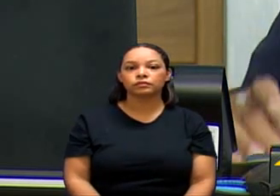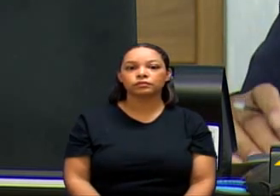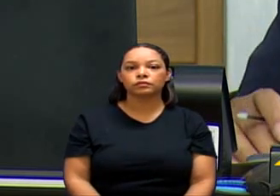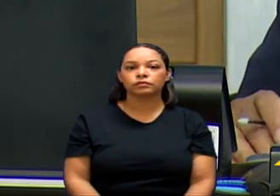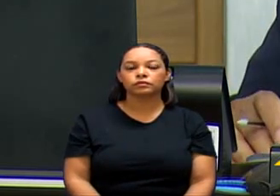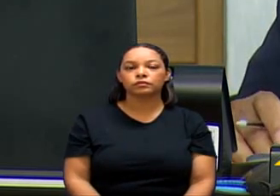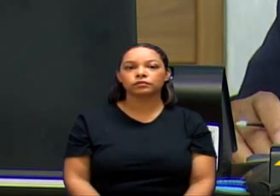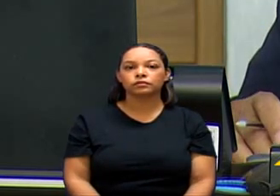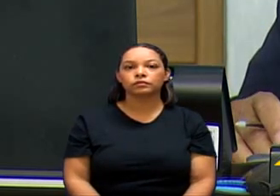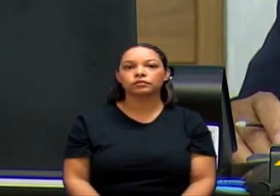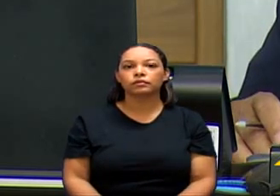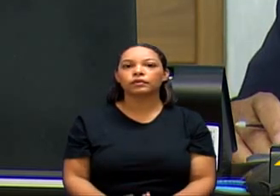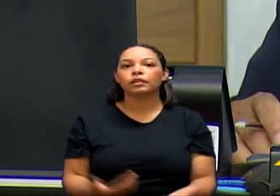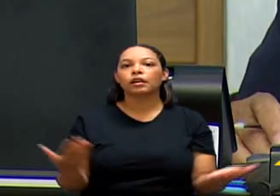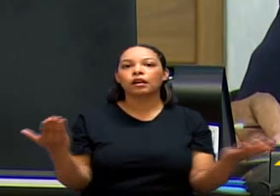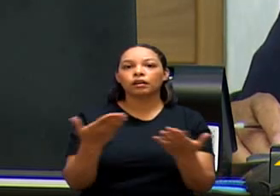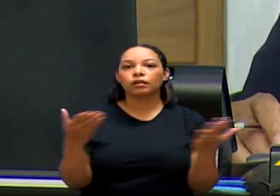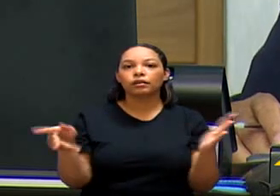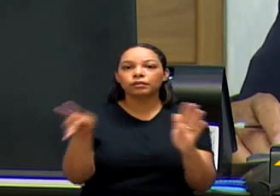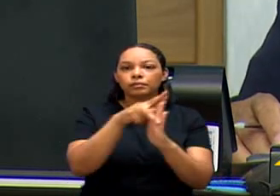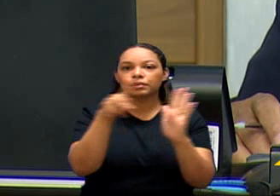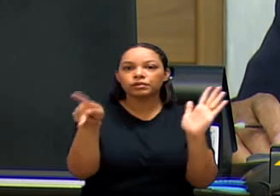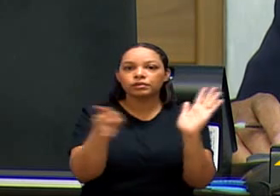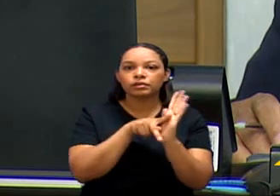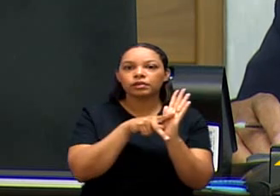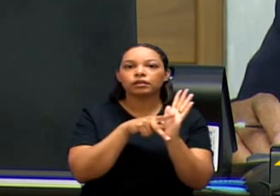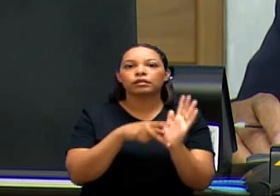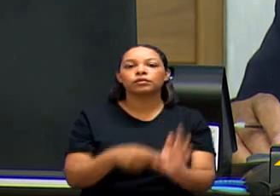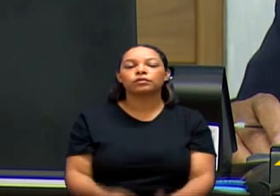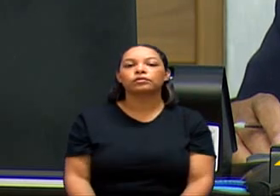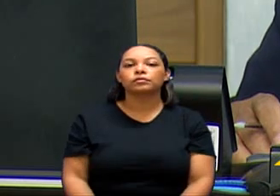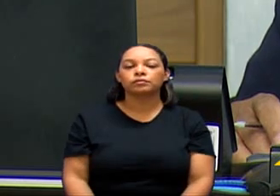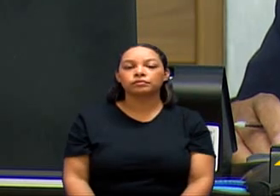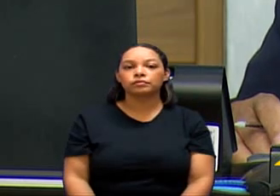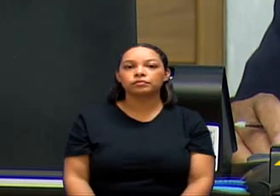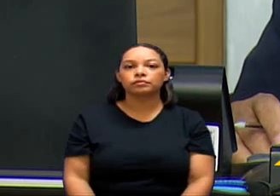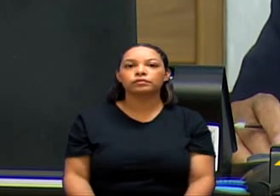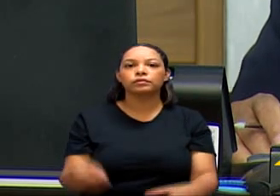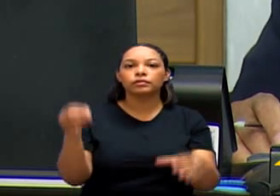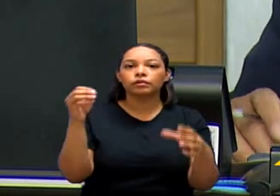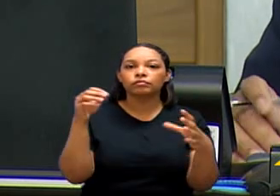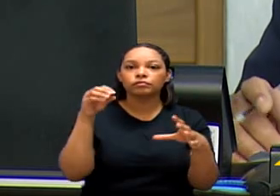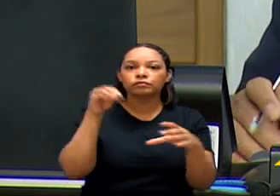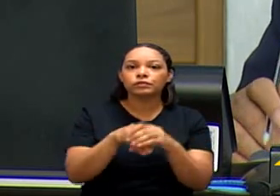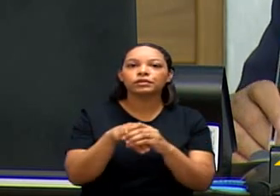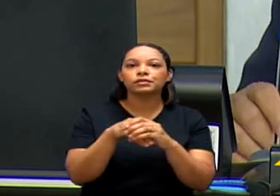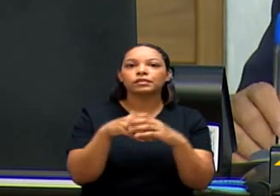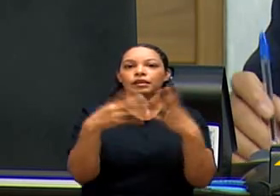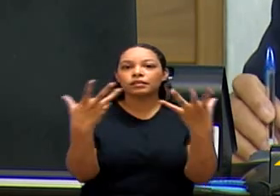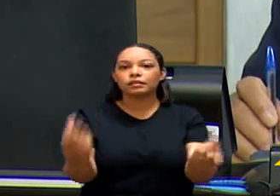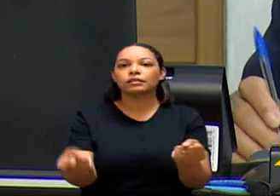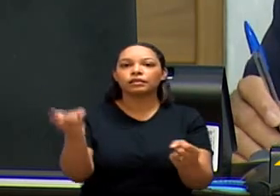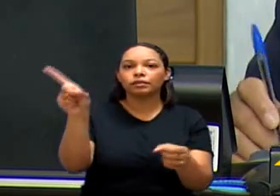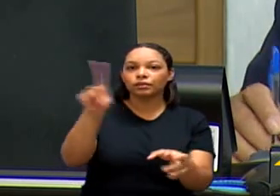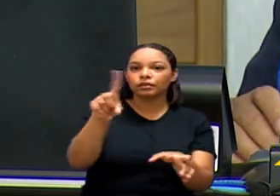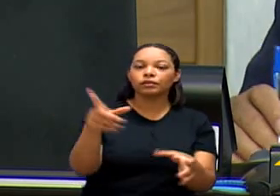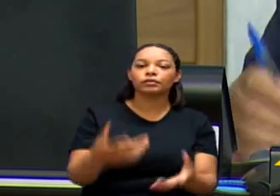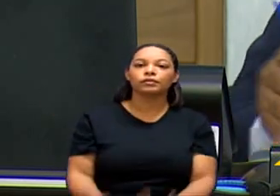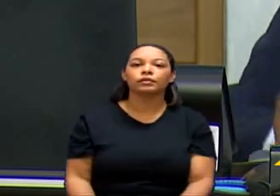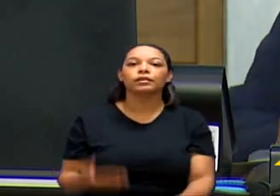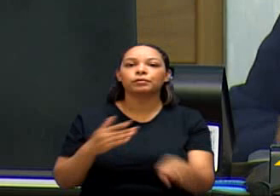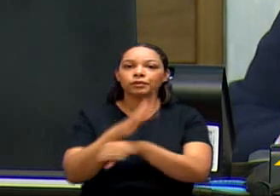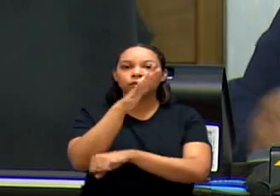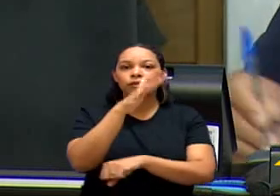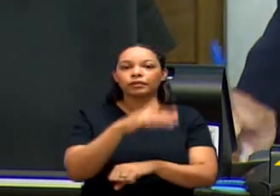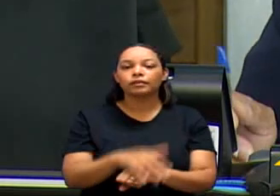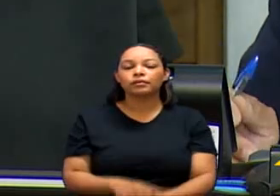Esse projeto tem 2 emendas também. Eu coloco a emenda número 1 e a número 2 em discussão. Em votação, os vereadores concordam, permaneçam como estão,